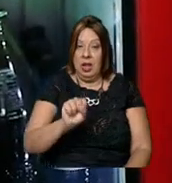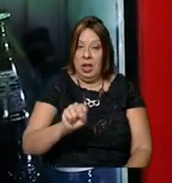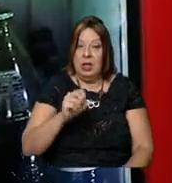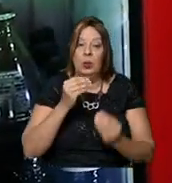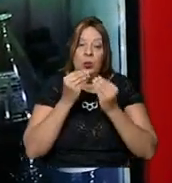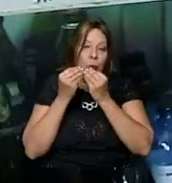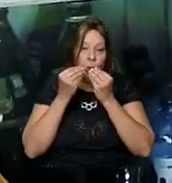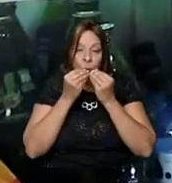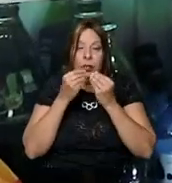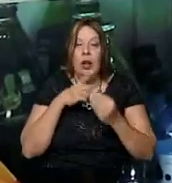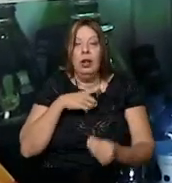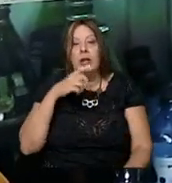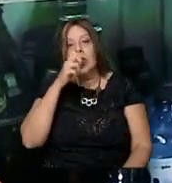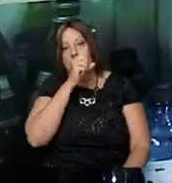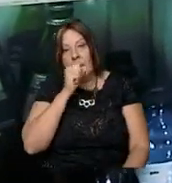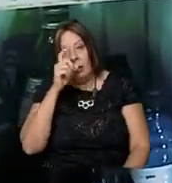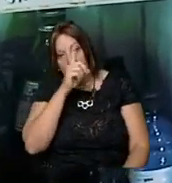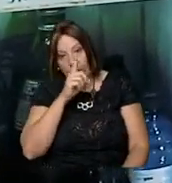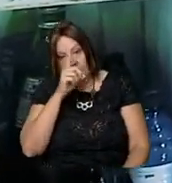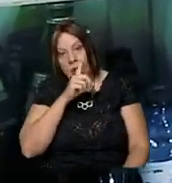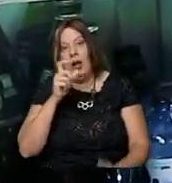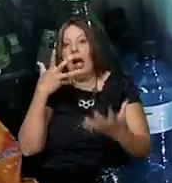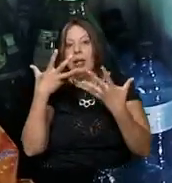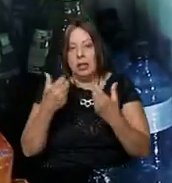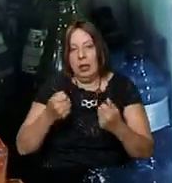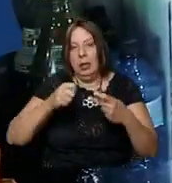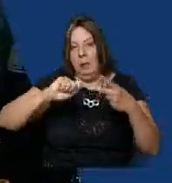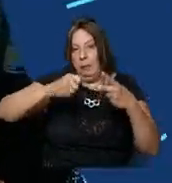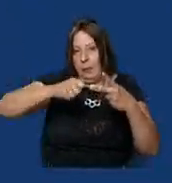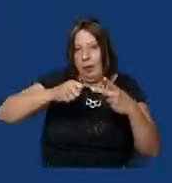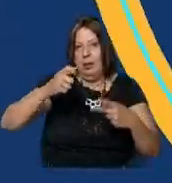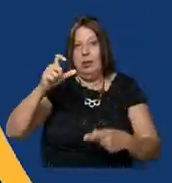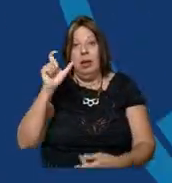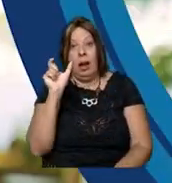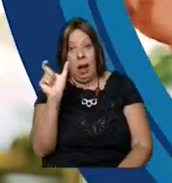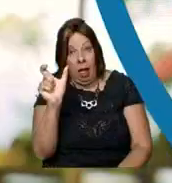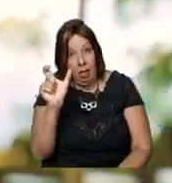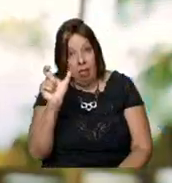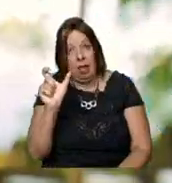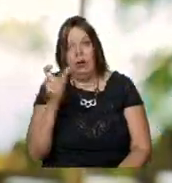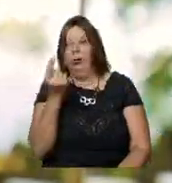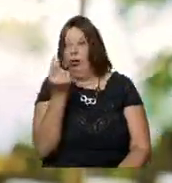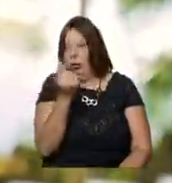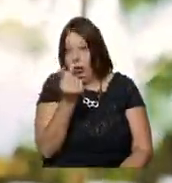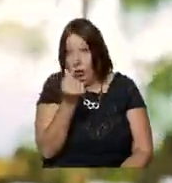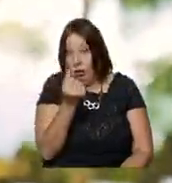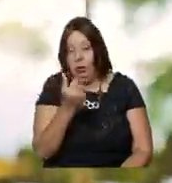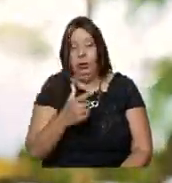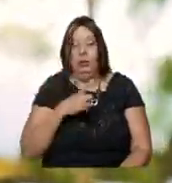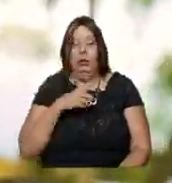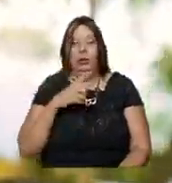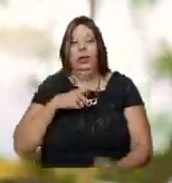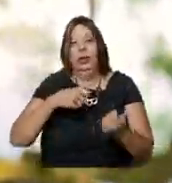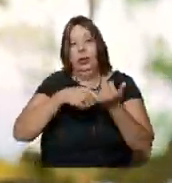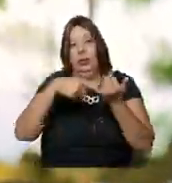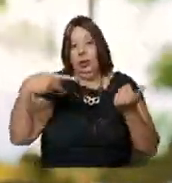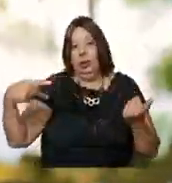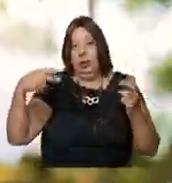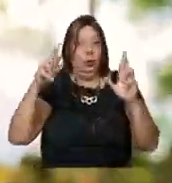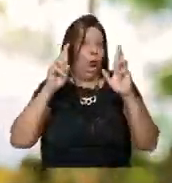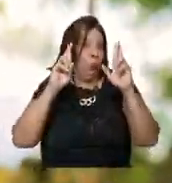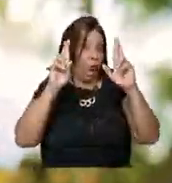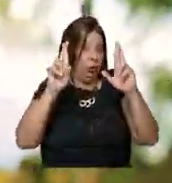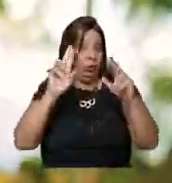Estou final de semana, aceita Pix, cartão, dinheiro. E é claro que o Caju Cap fica na torcida para